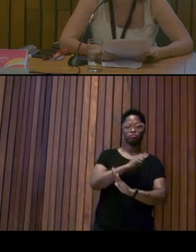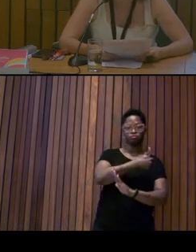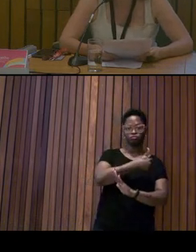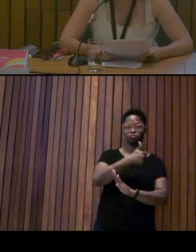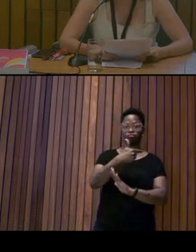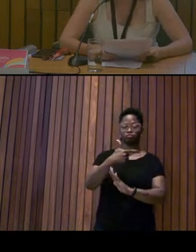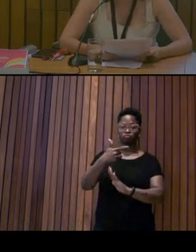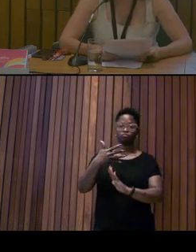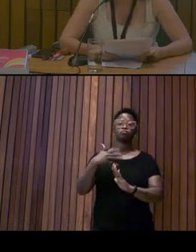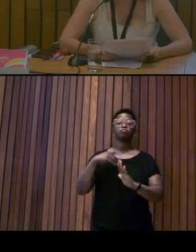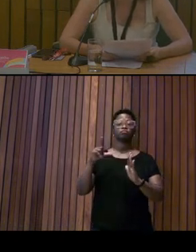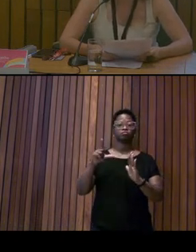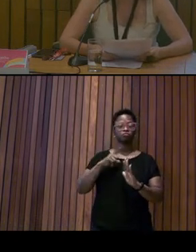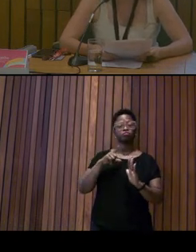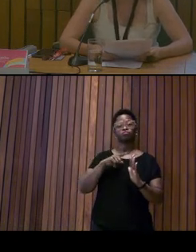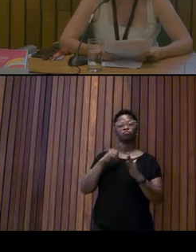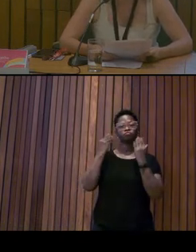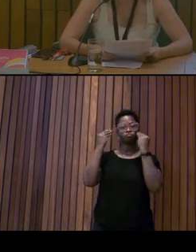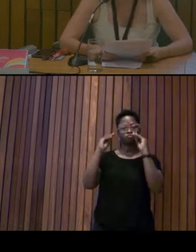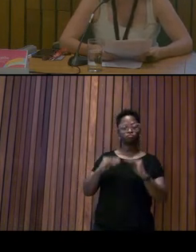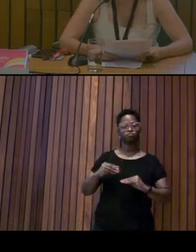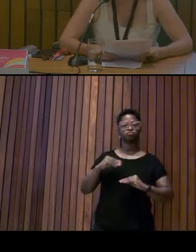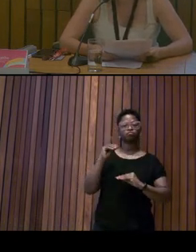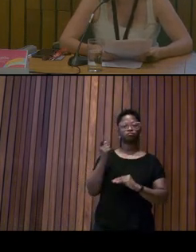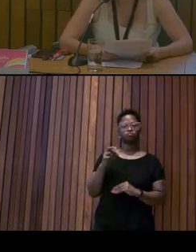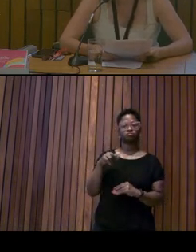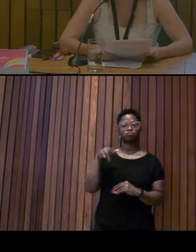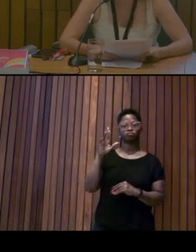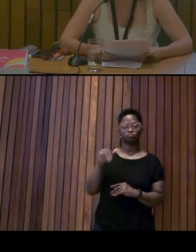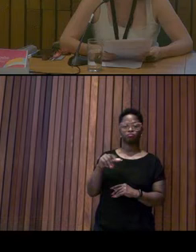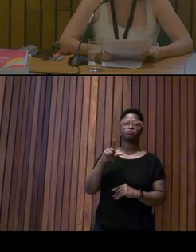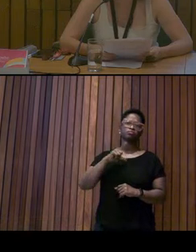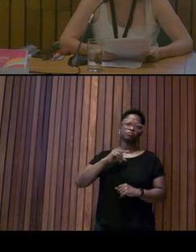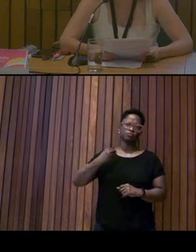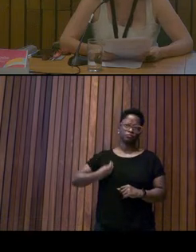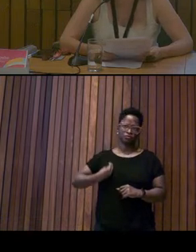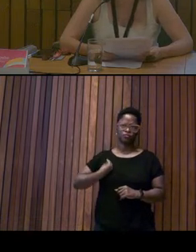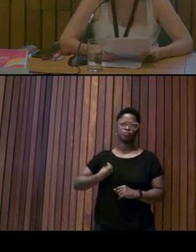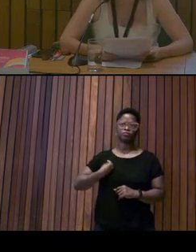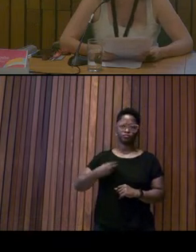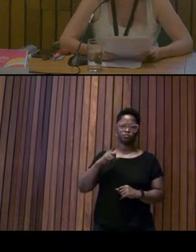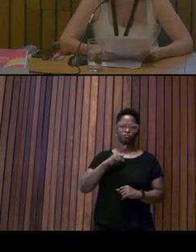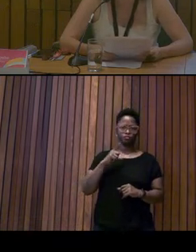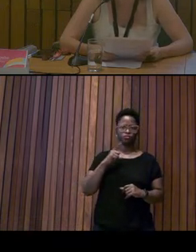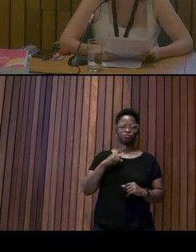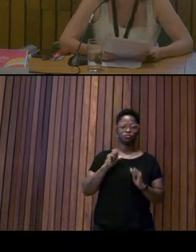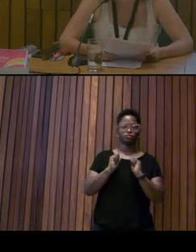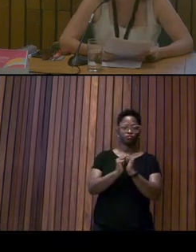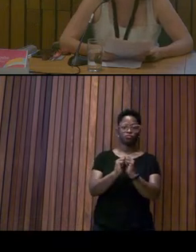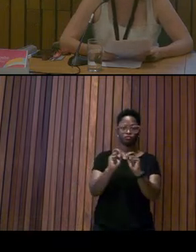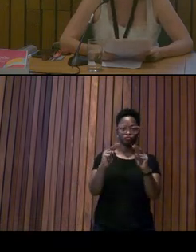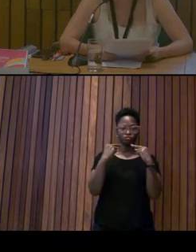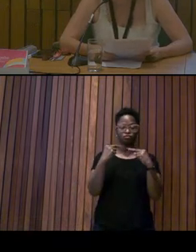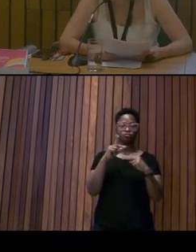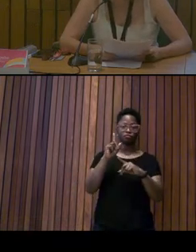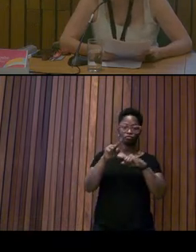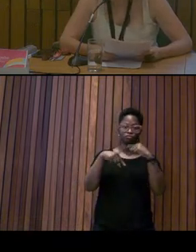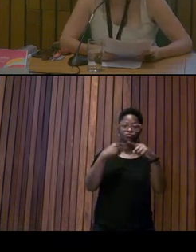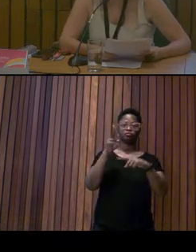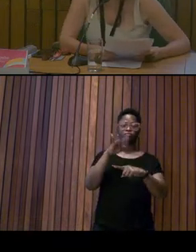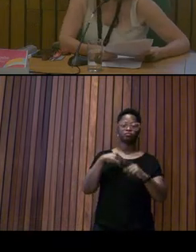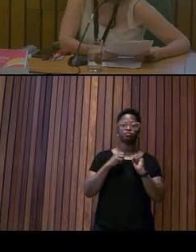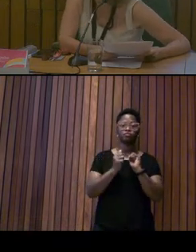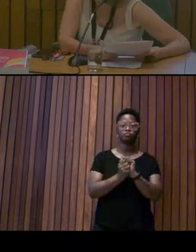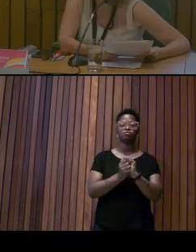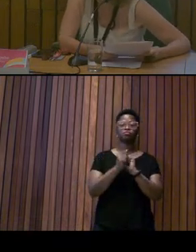edição, vem sendo produzido por Cristiana Grumbach, que está aí também nos acompanhando aqui. Depois vai, junto